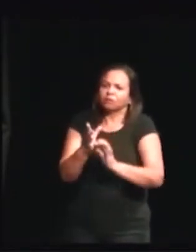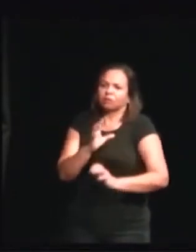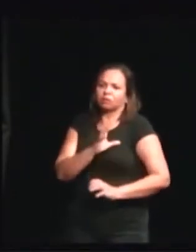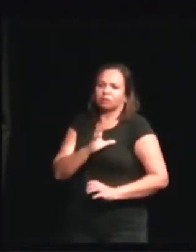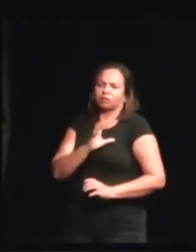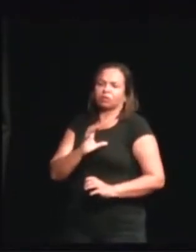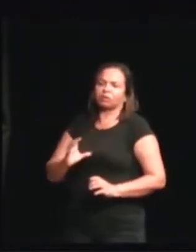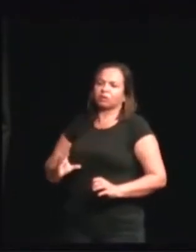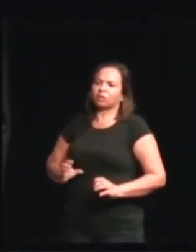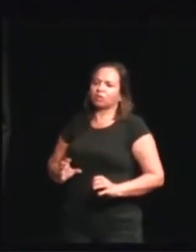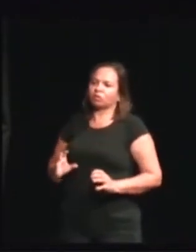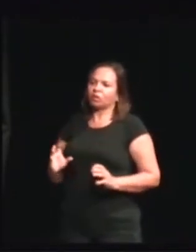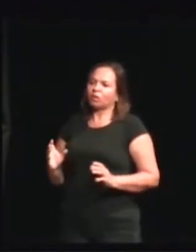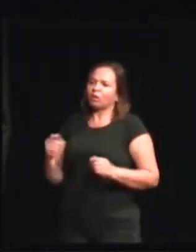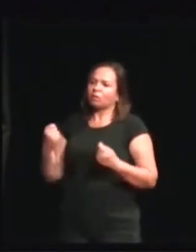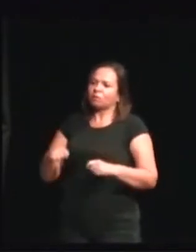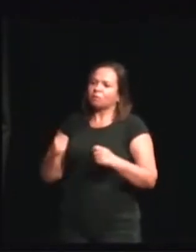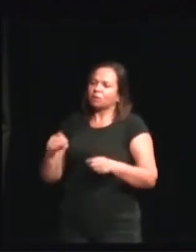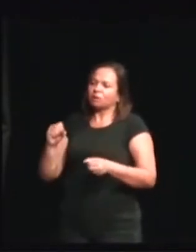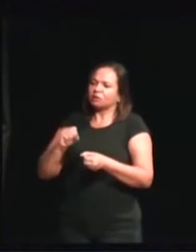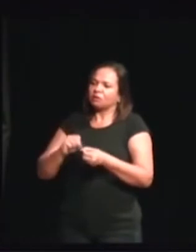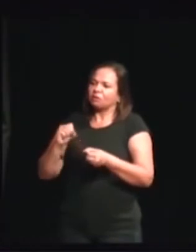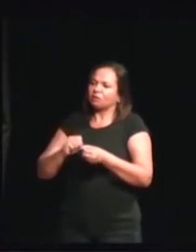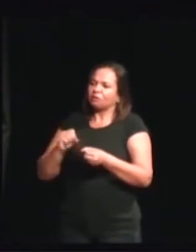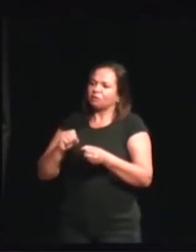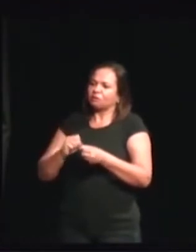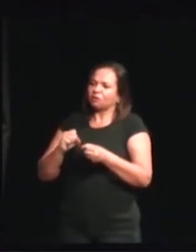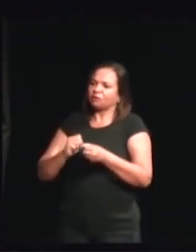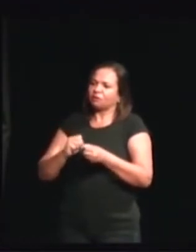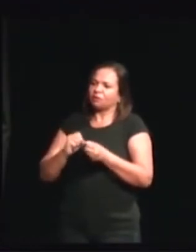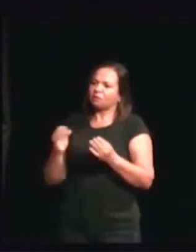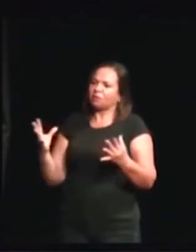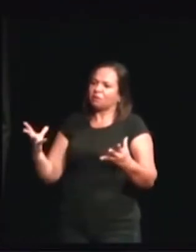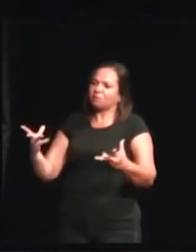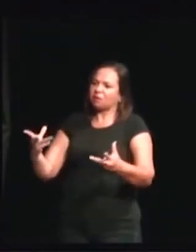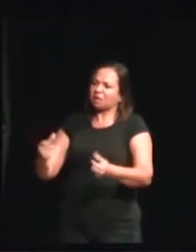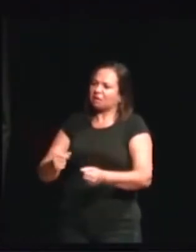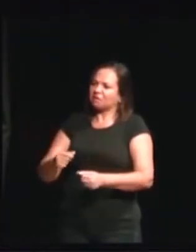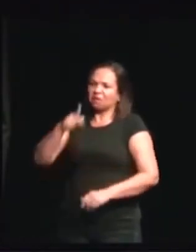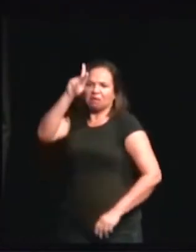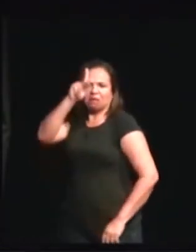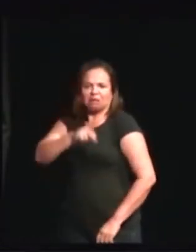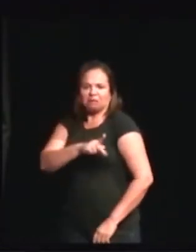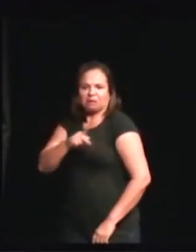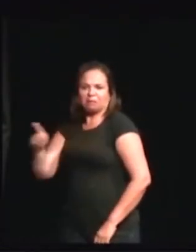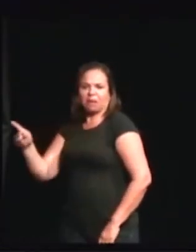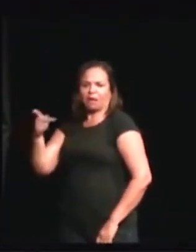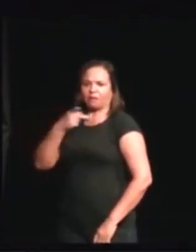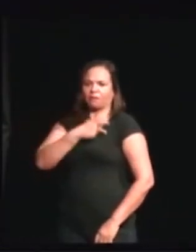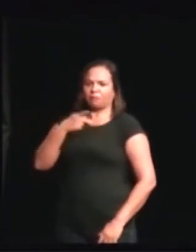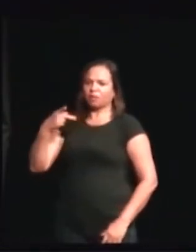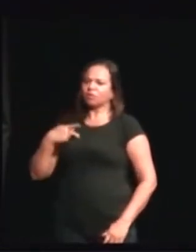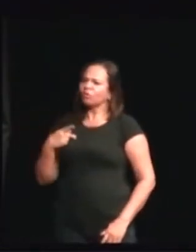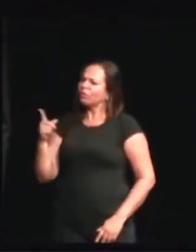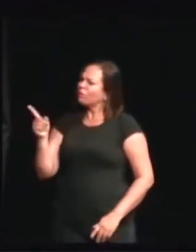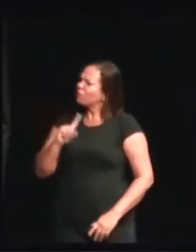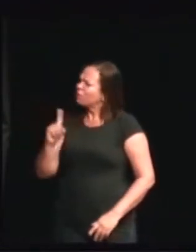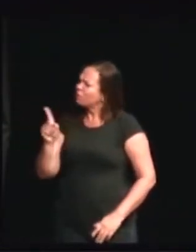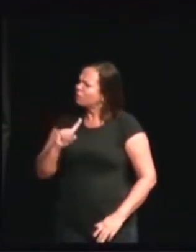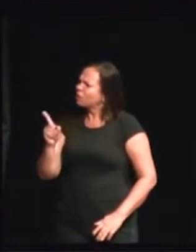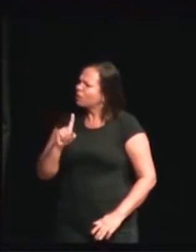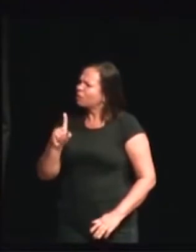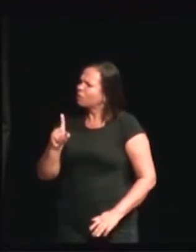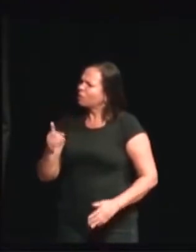Servir o Cristo não é ser expositor espírita, pastor. Não, não é ser padre. Não, isso aí é uma das muitas formas de servir o Cristo.